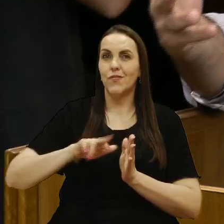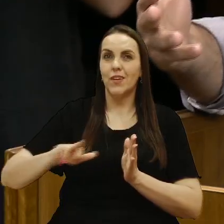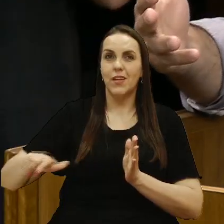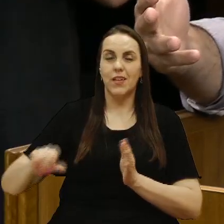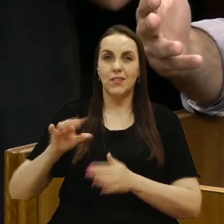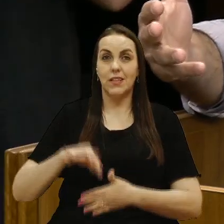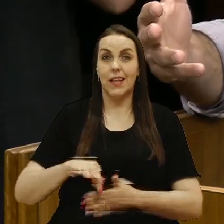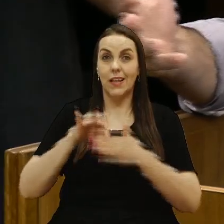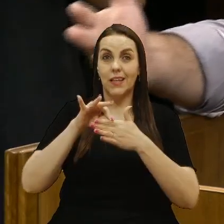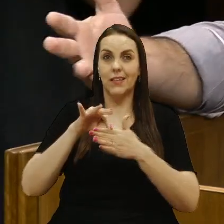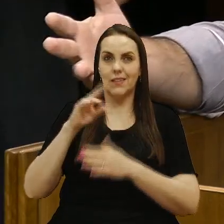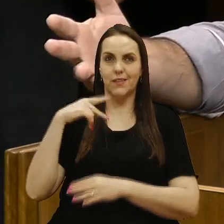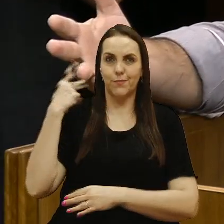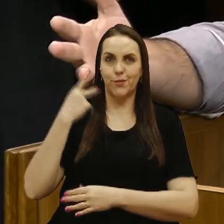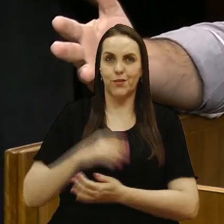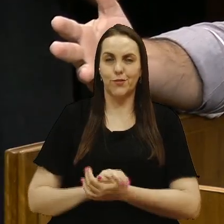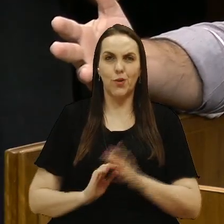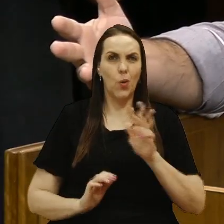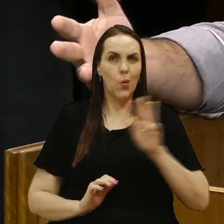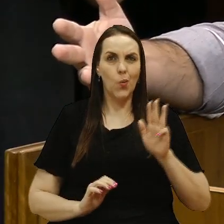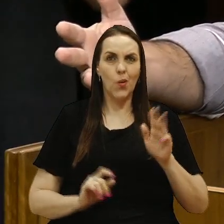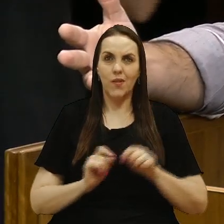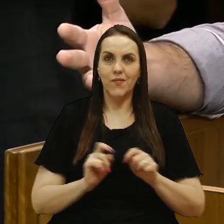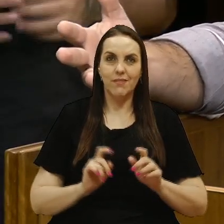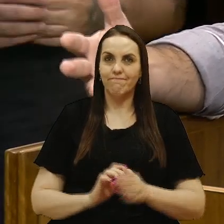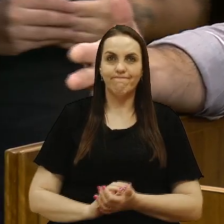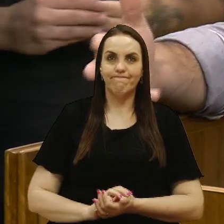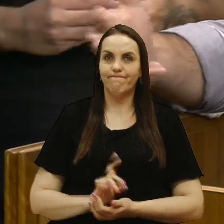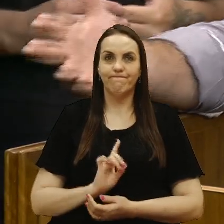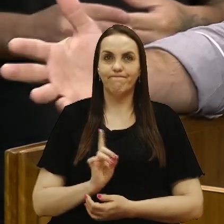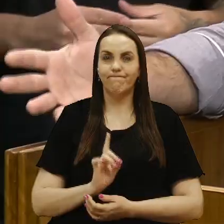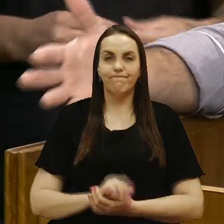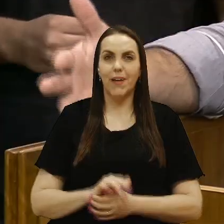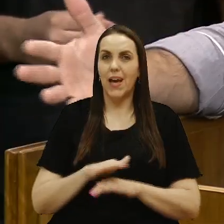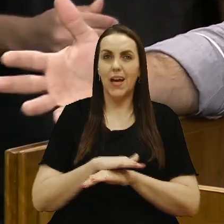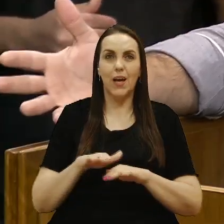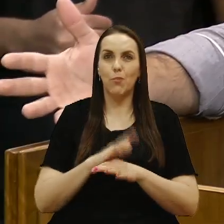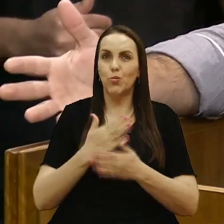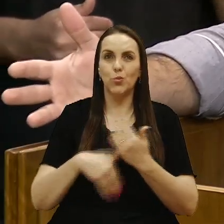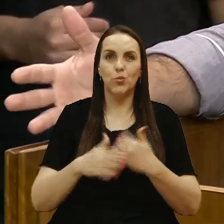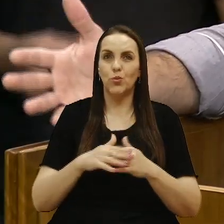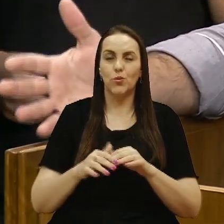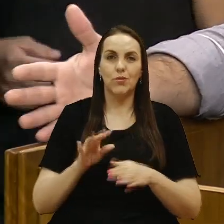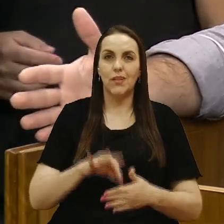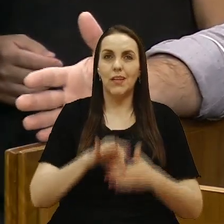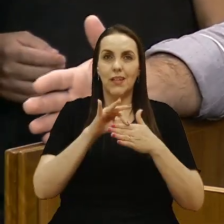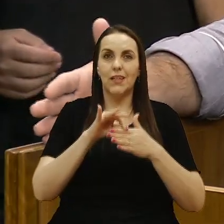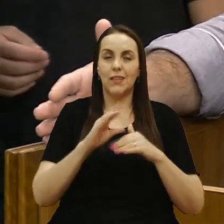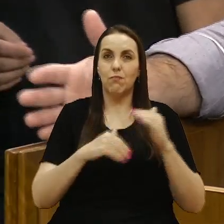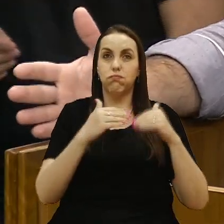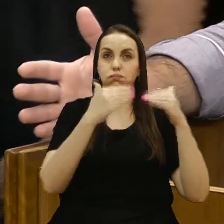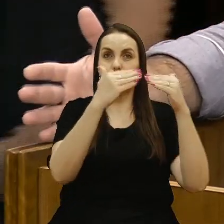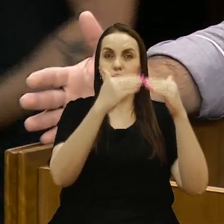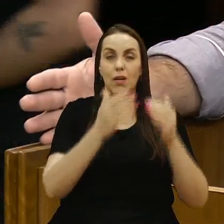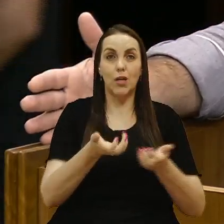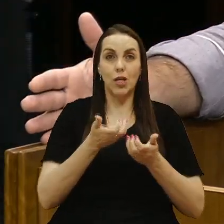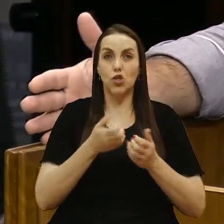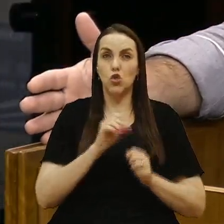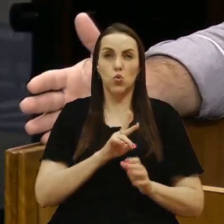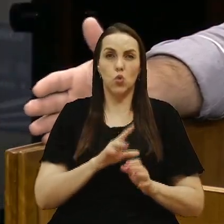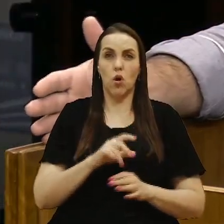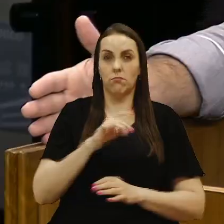líderes políticos. O Lula não. O Lula, ele acabou com todos os líderes que estavam crescendo. Ele não deixava crescer porque ele queria só ele o